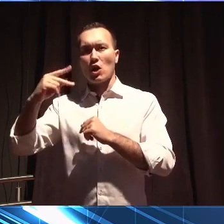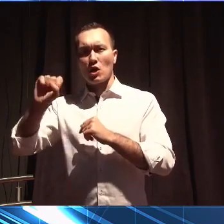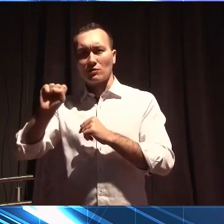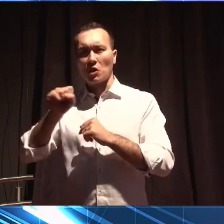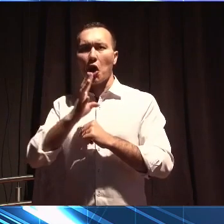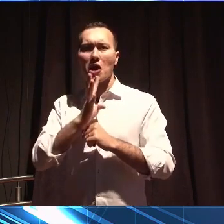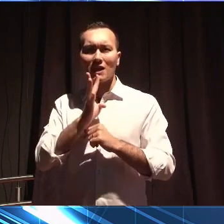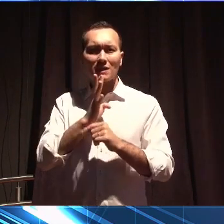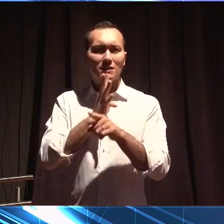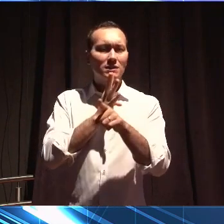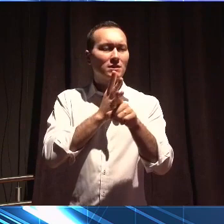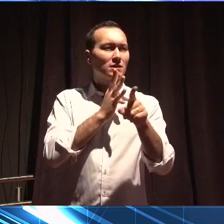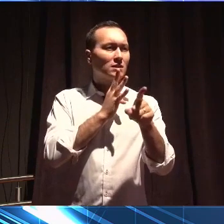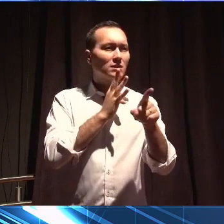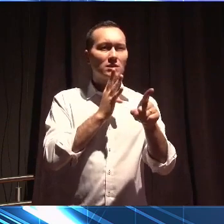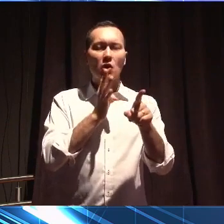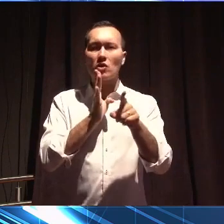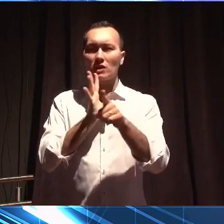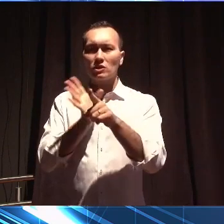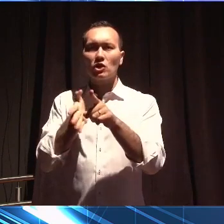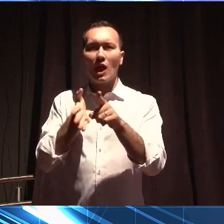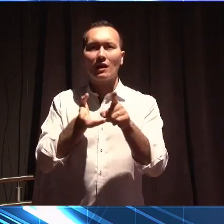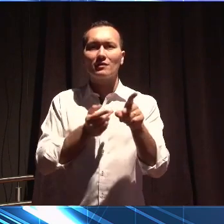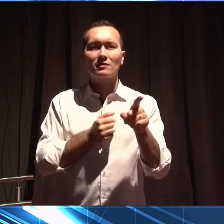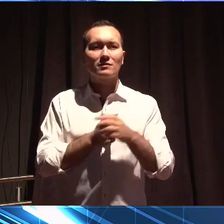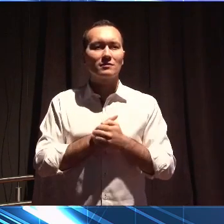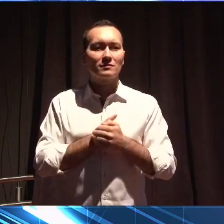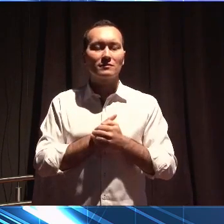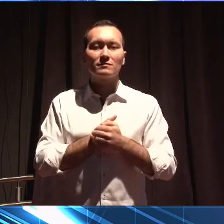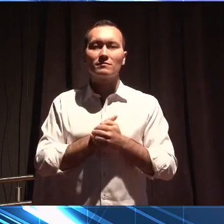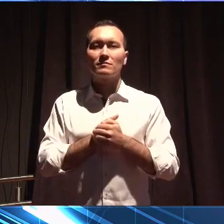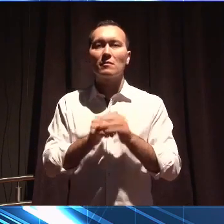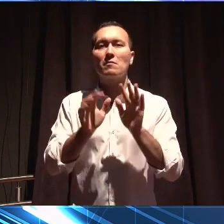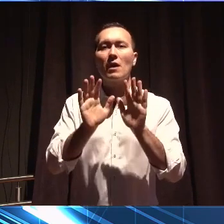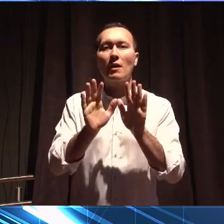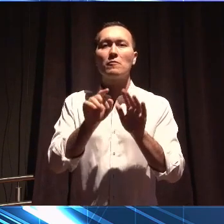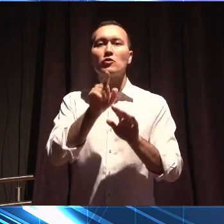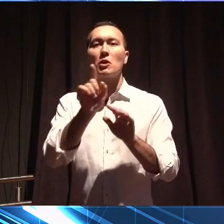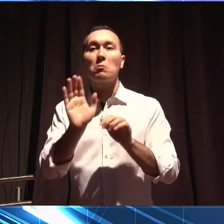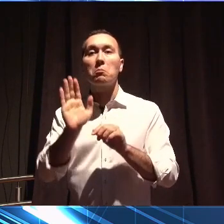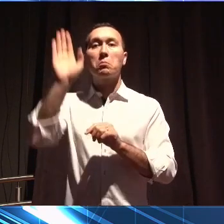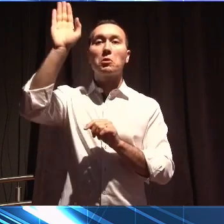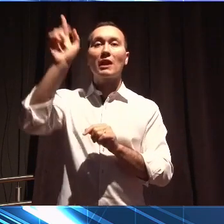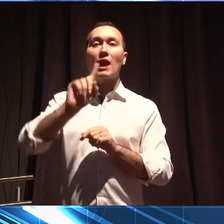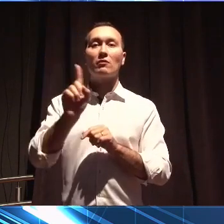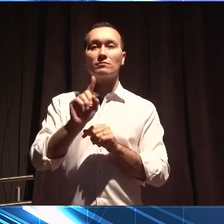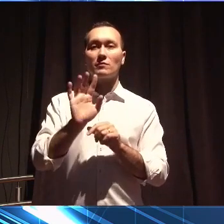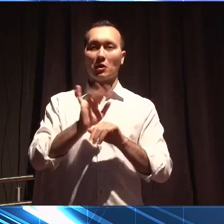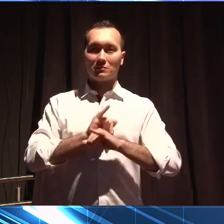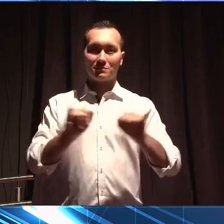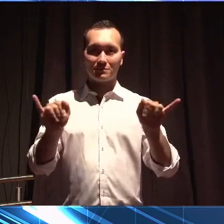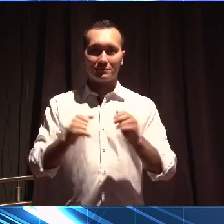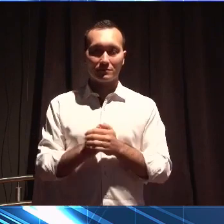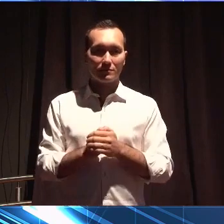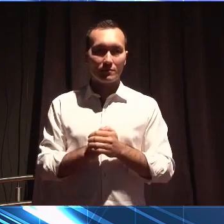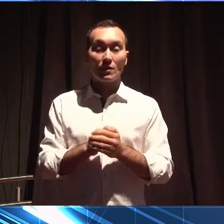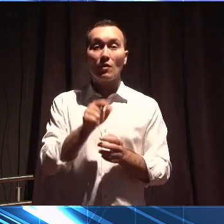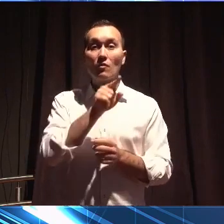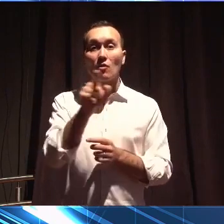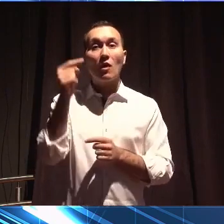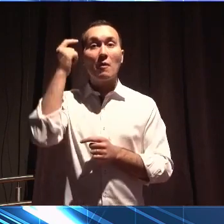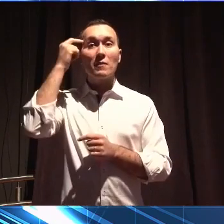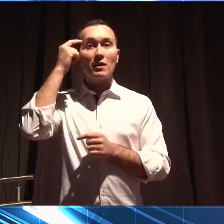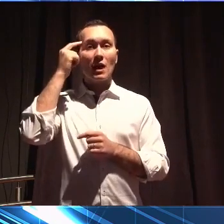Bem legal, bem legal. E eu tenho uma notícia para dar para quem não levantou a mão. Vocês acham que vocês